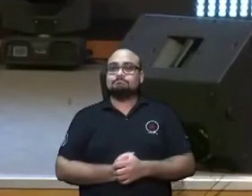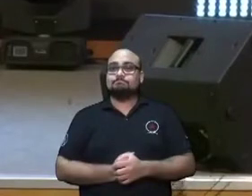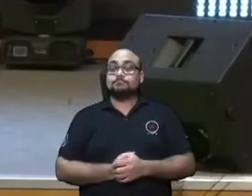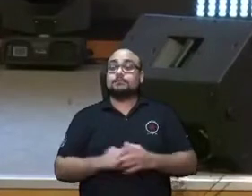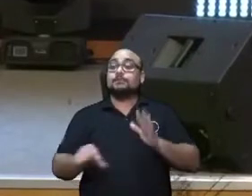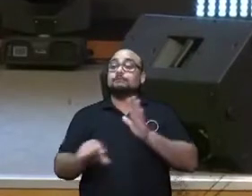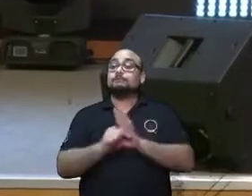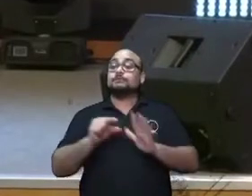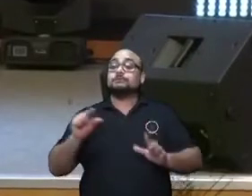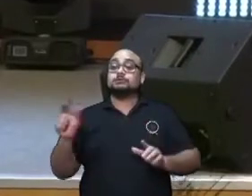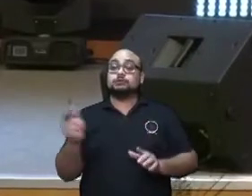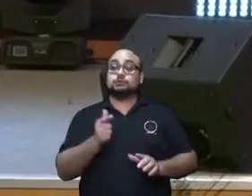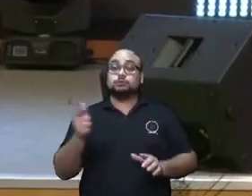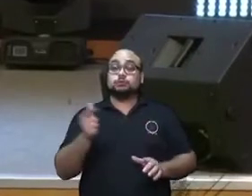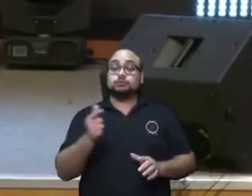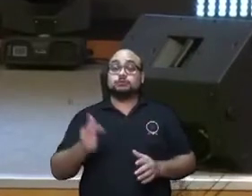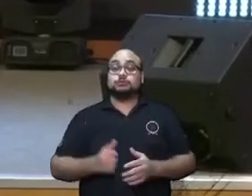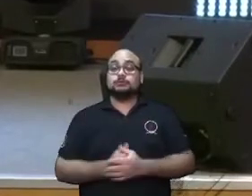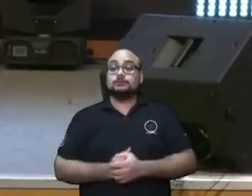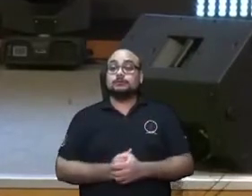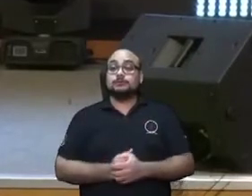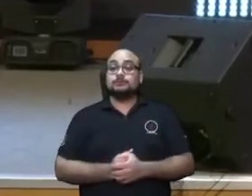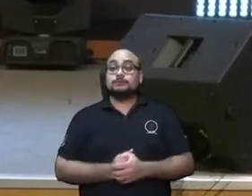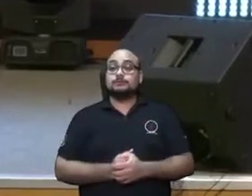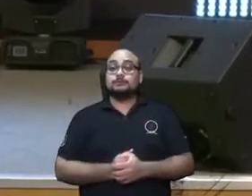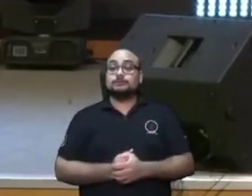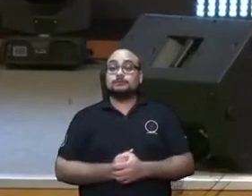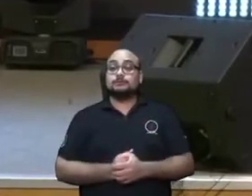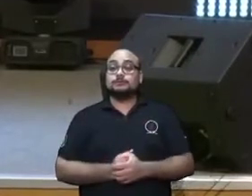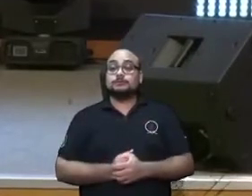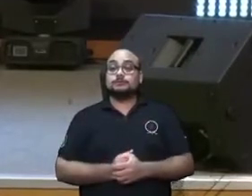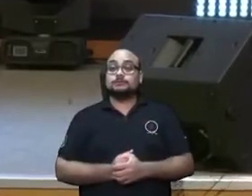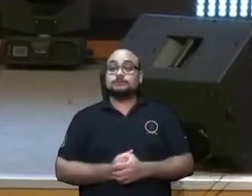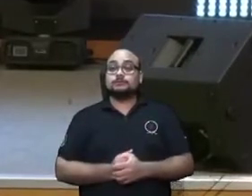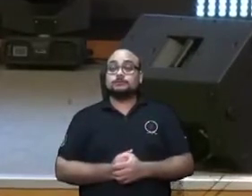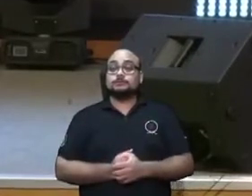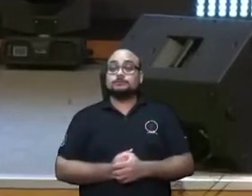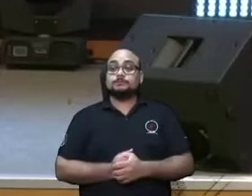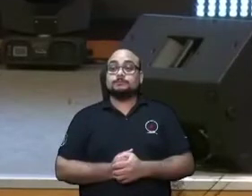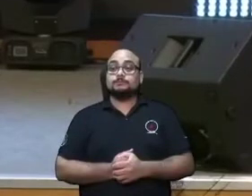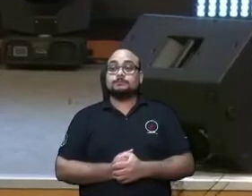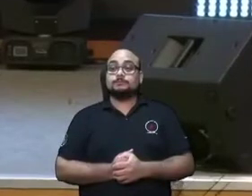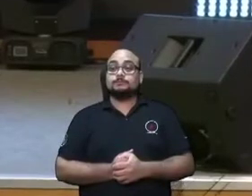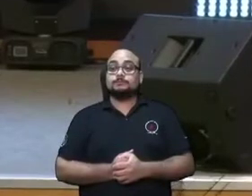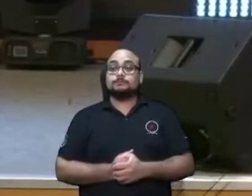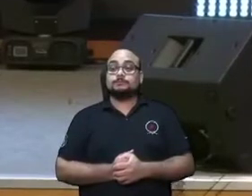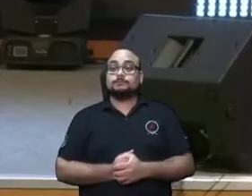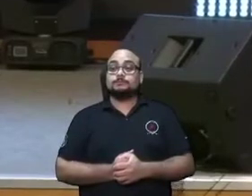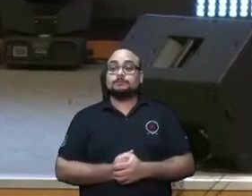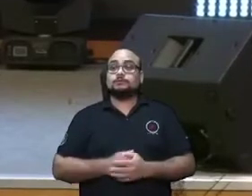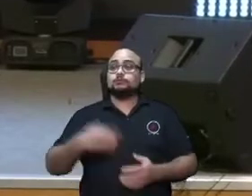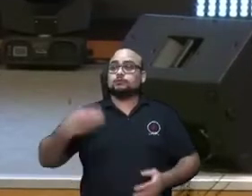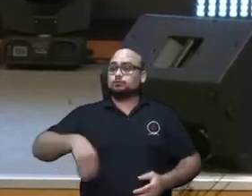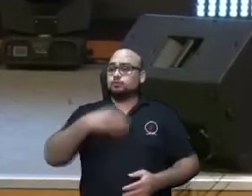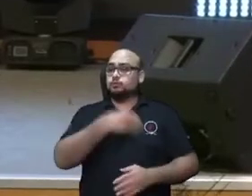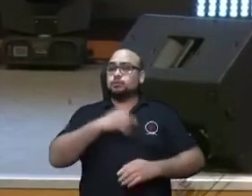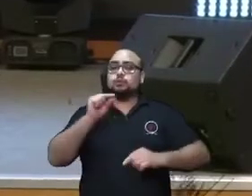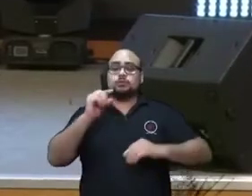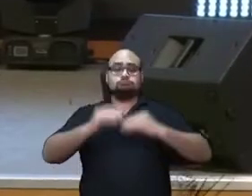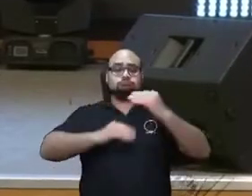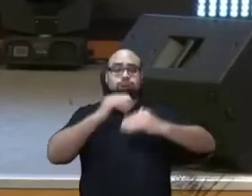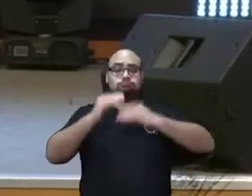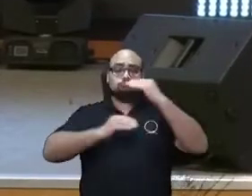do capítulo 49 do livro do Gênesis. É um ramo frutífero junto à fonte, seus raminhos se estendem sobre o muro, os flecheiros lhe deram amargura, os